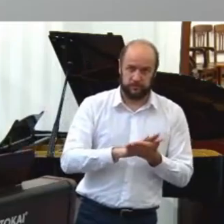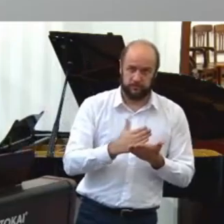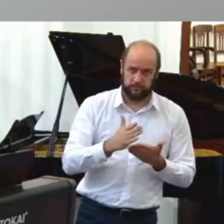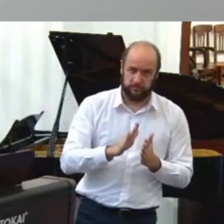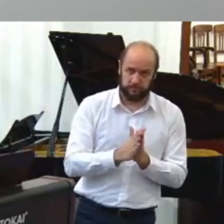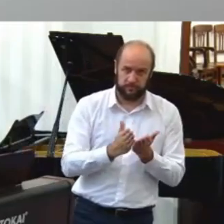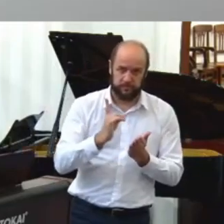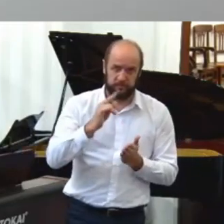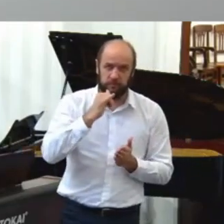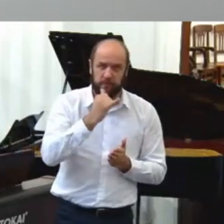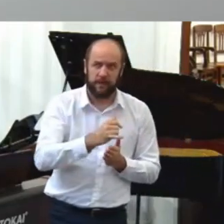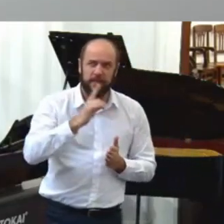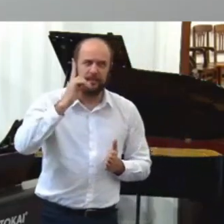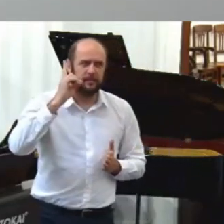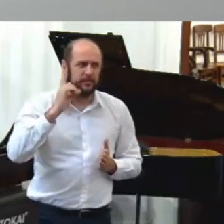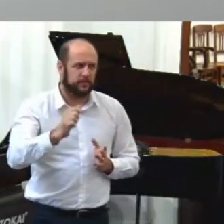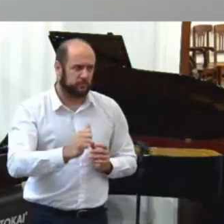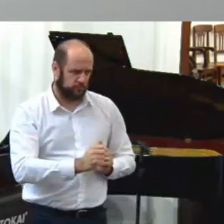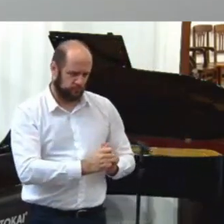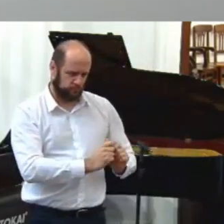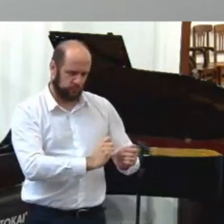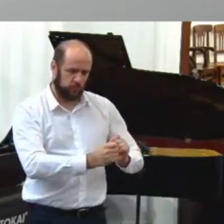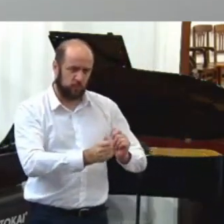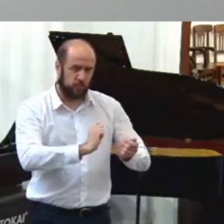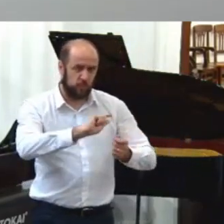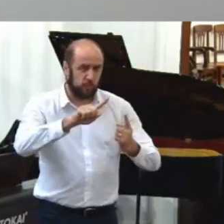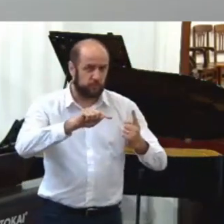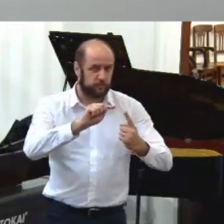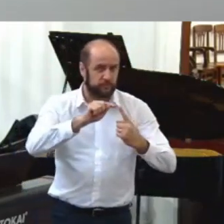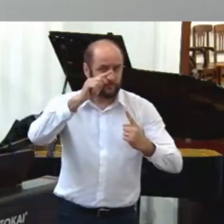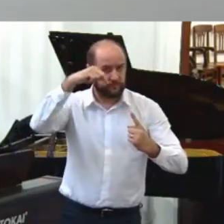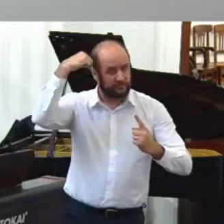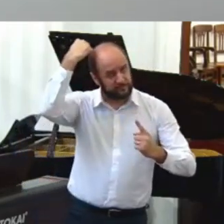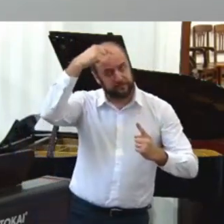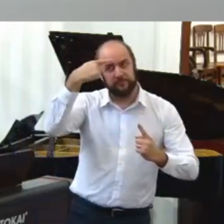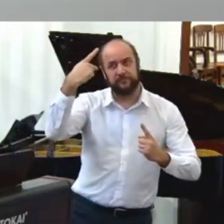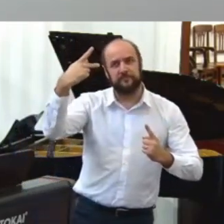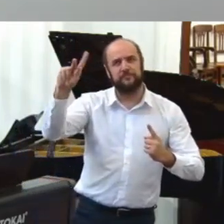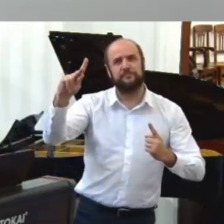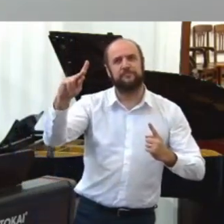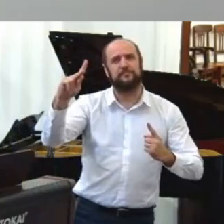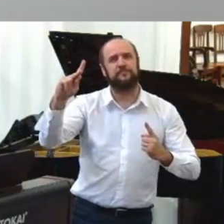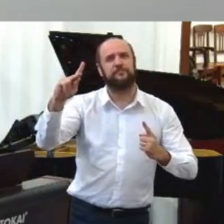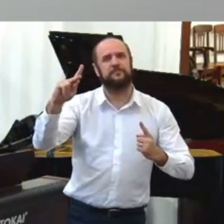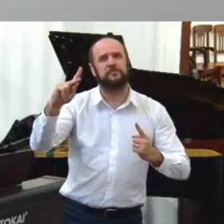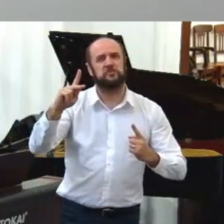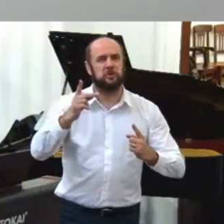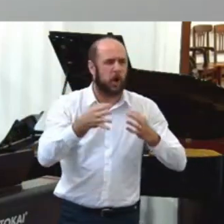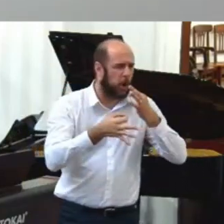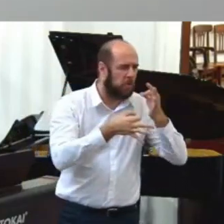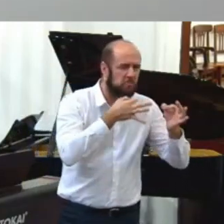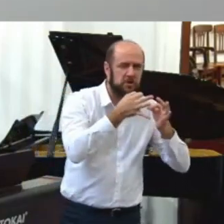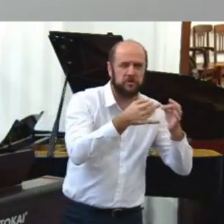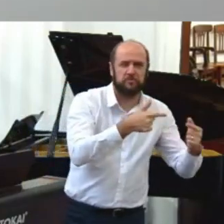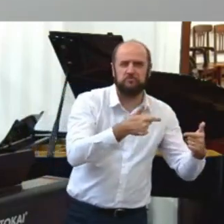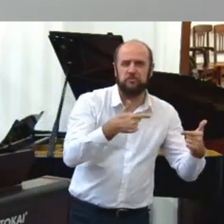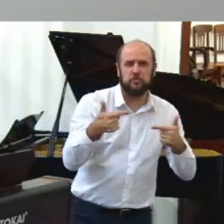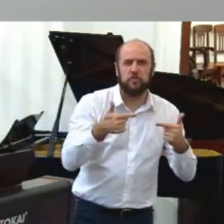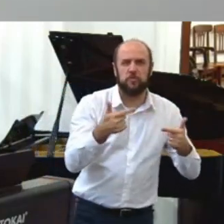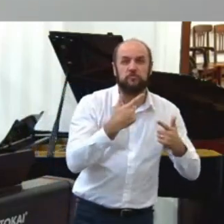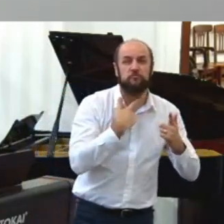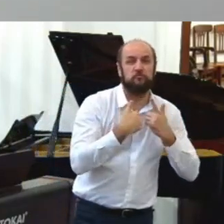Deus governa os seus santos propósitos apesar das opiniões contrárias ou